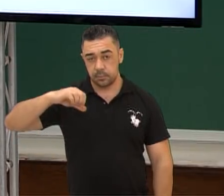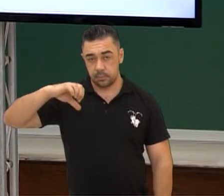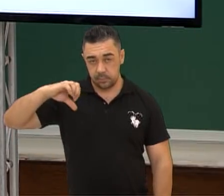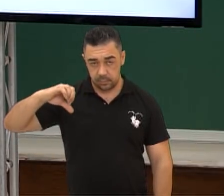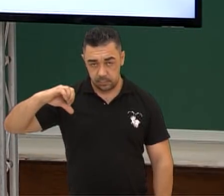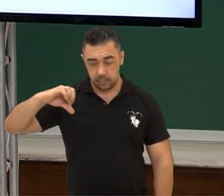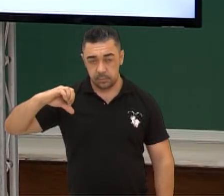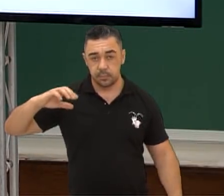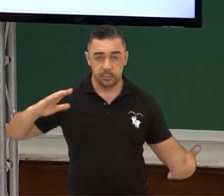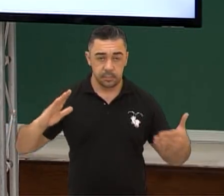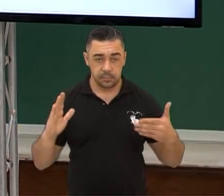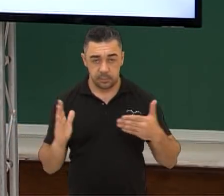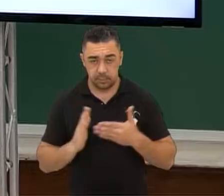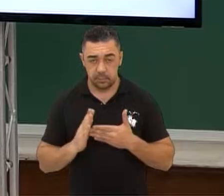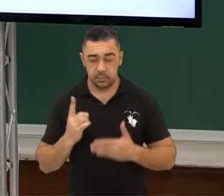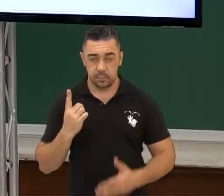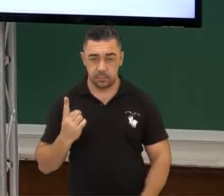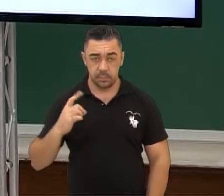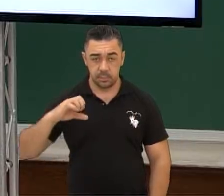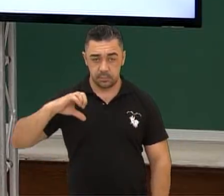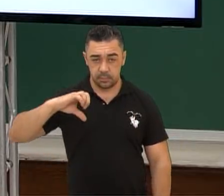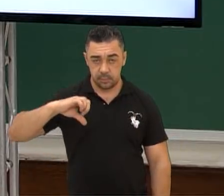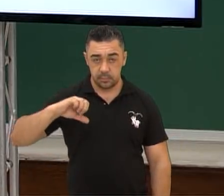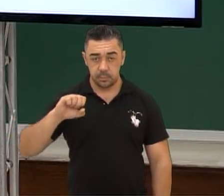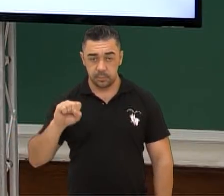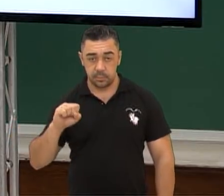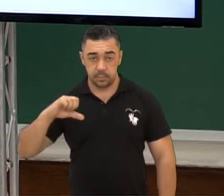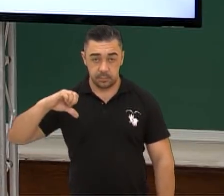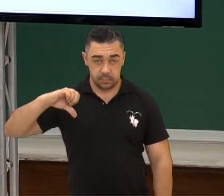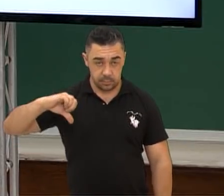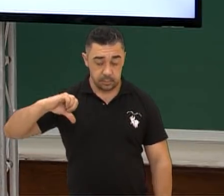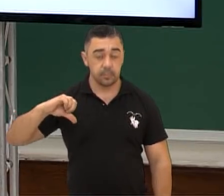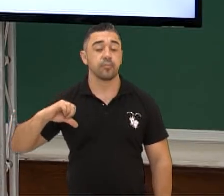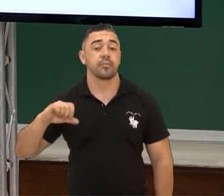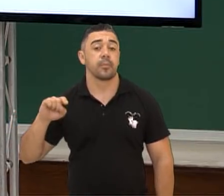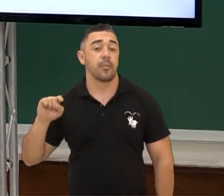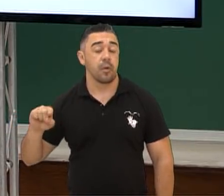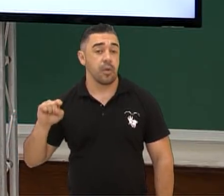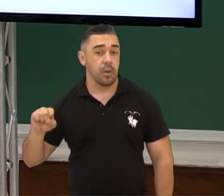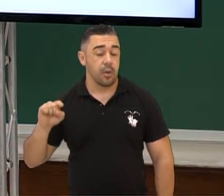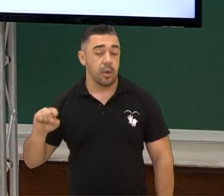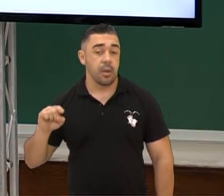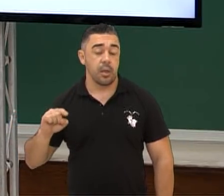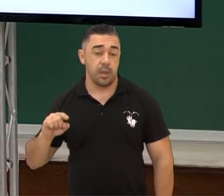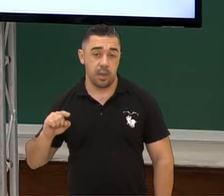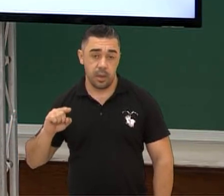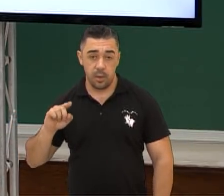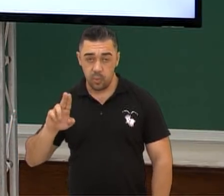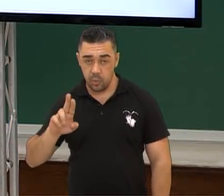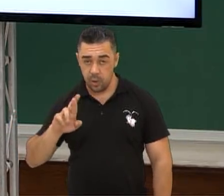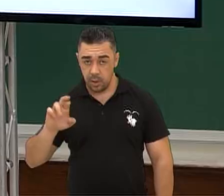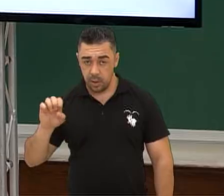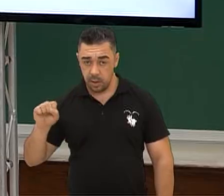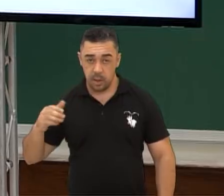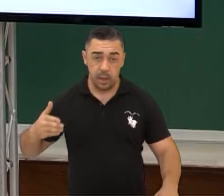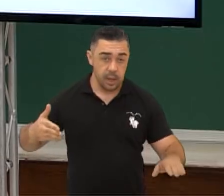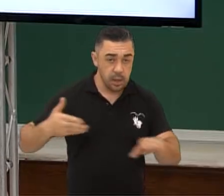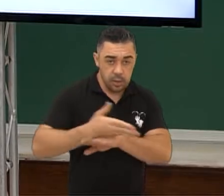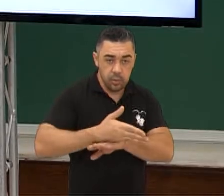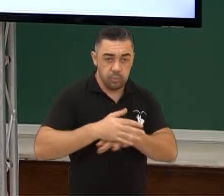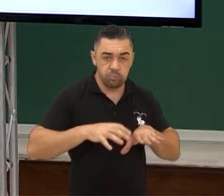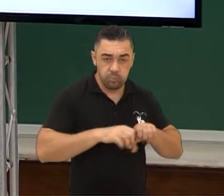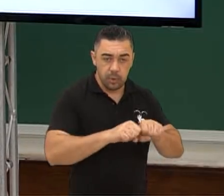1979 e 1989. União Soviética invadiu o Afeganistão. Não